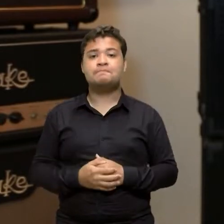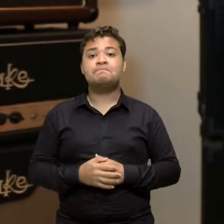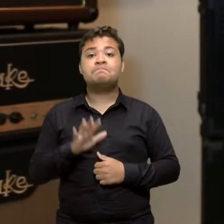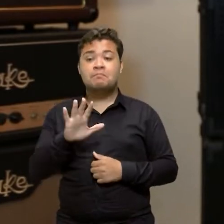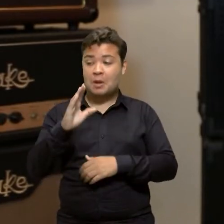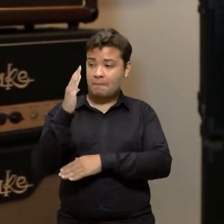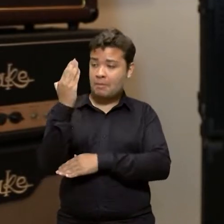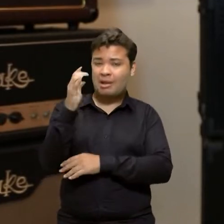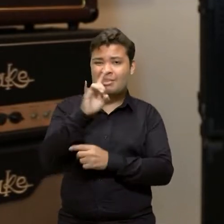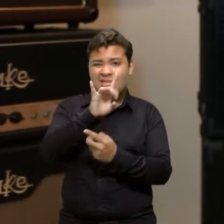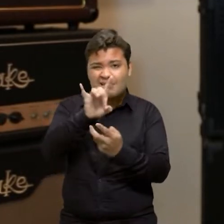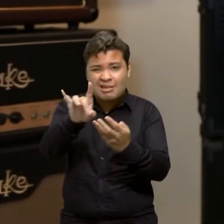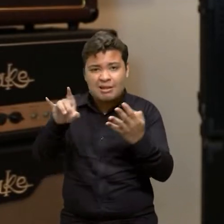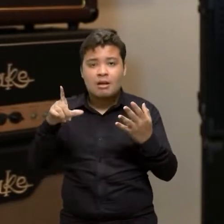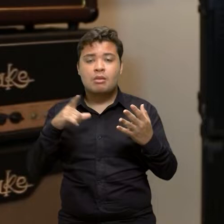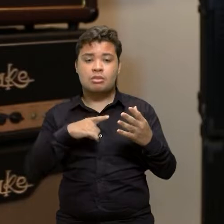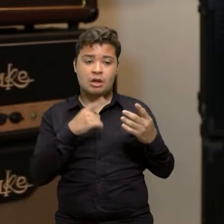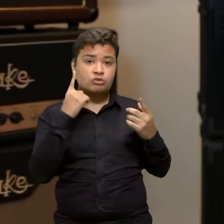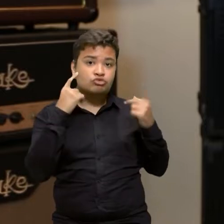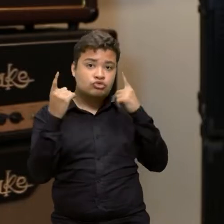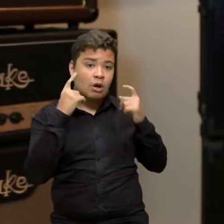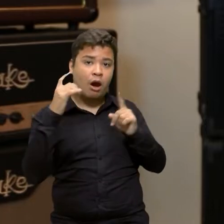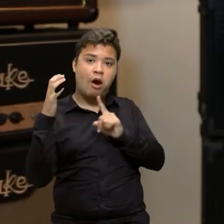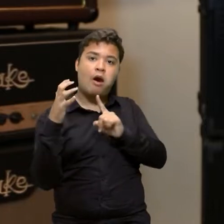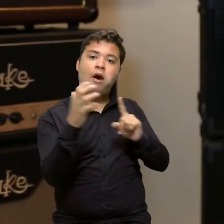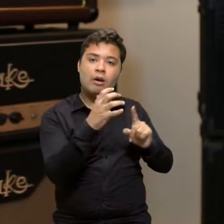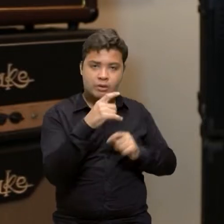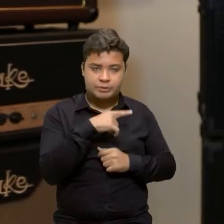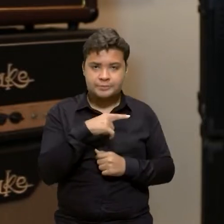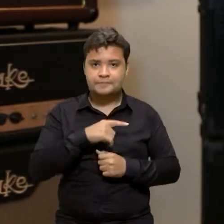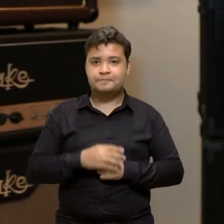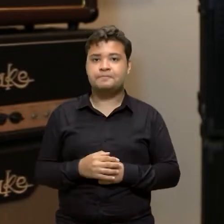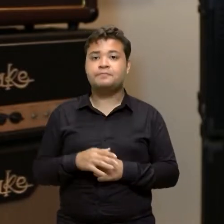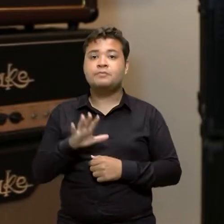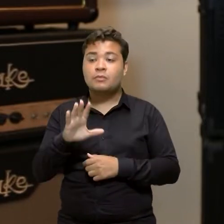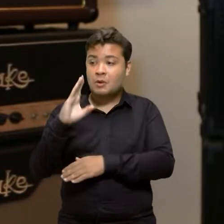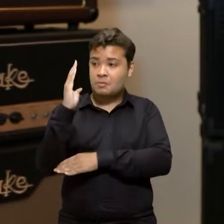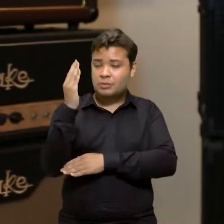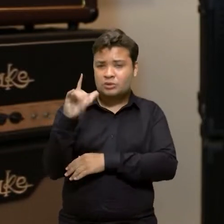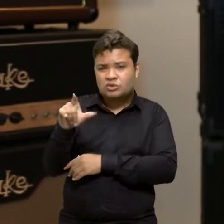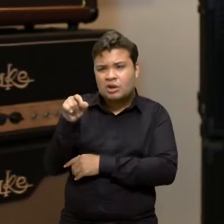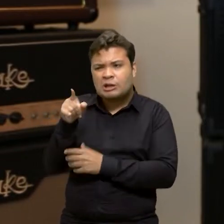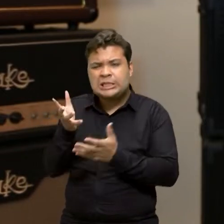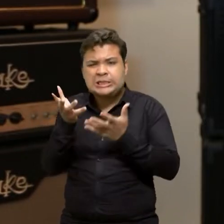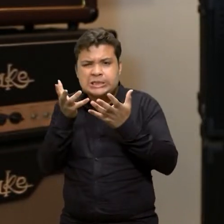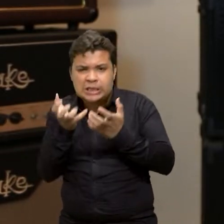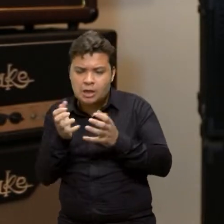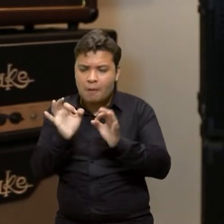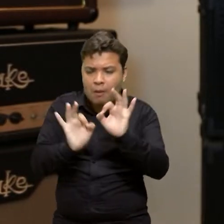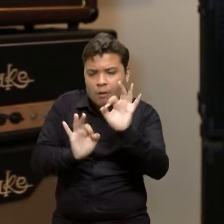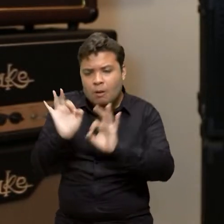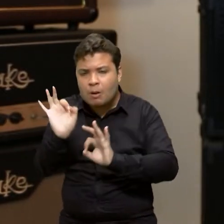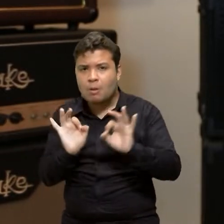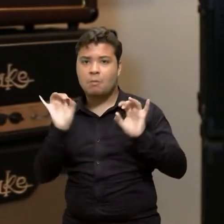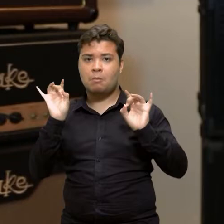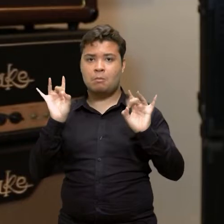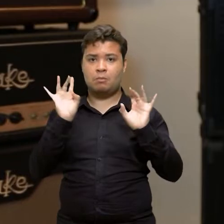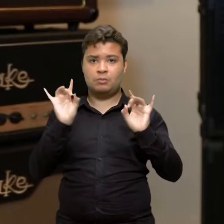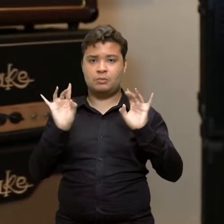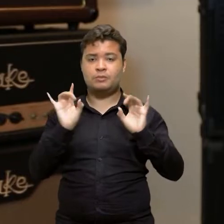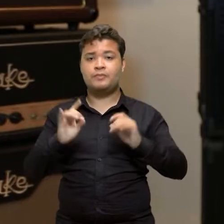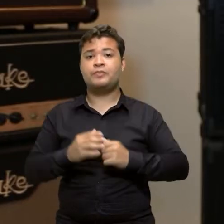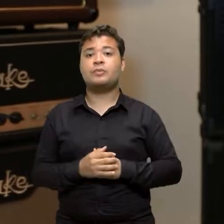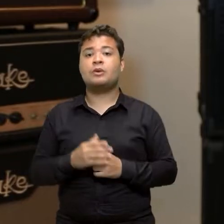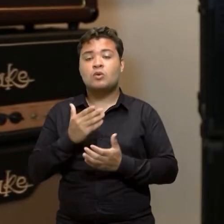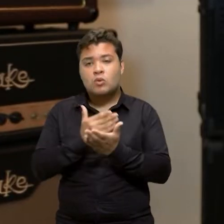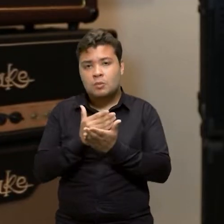no resultado final do som do instrumento. Então, uma vez que escolhida a madeira bem sequinha, bem trabalhada, a gente vai fazer a